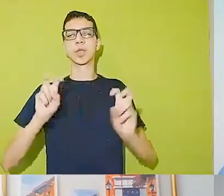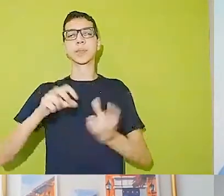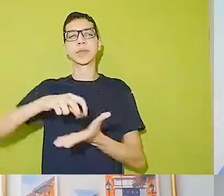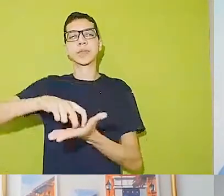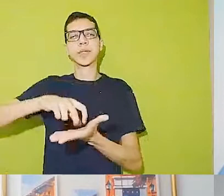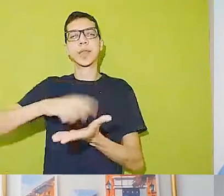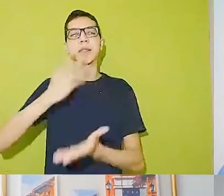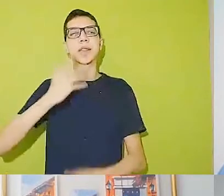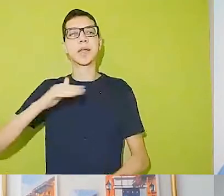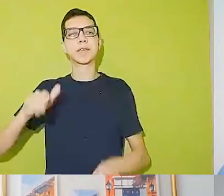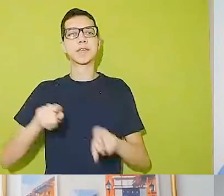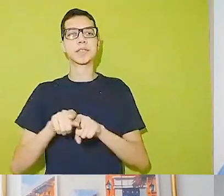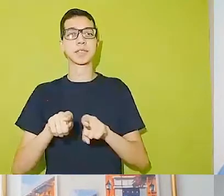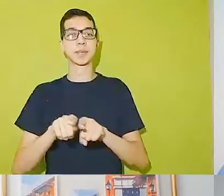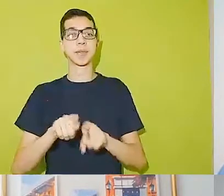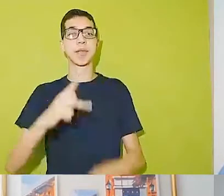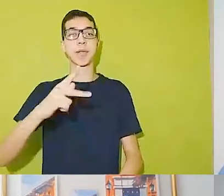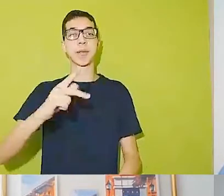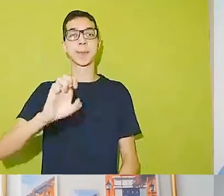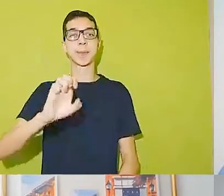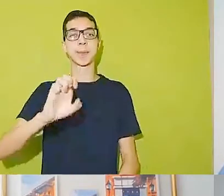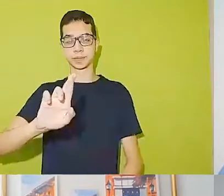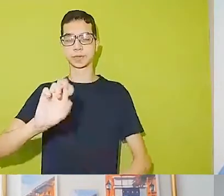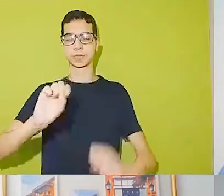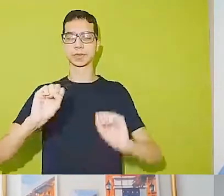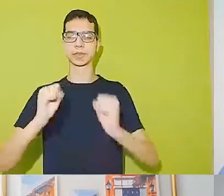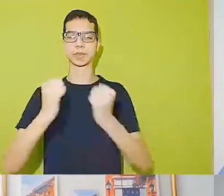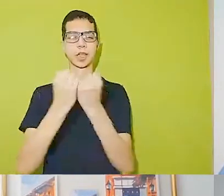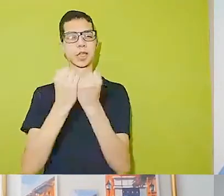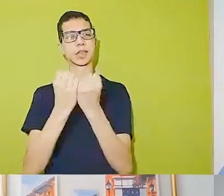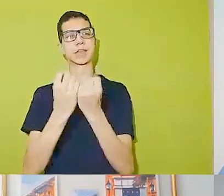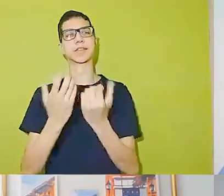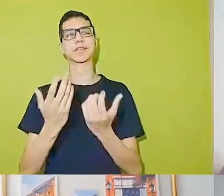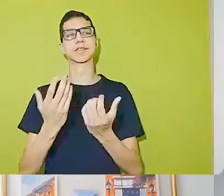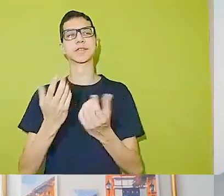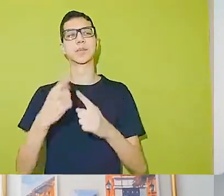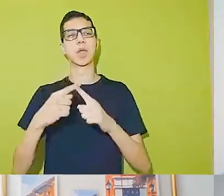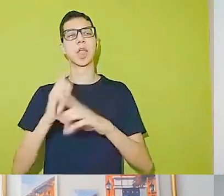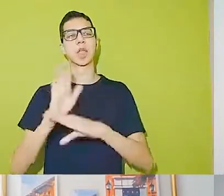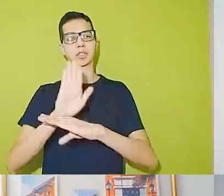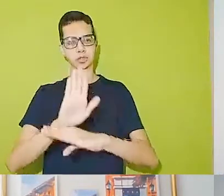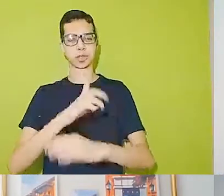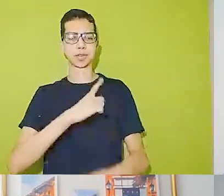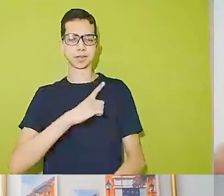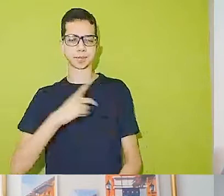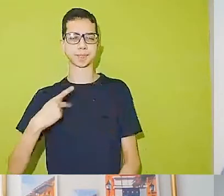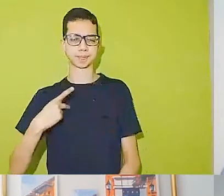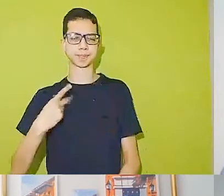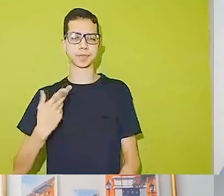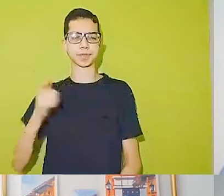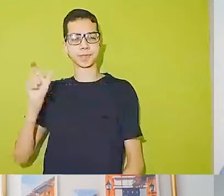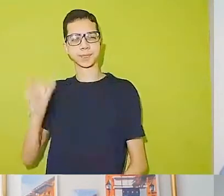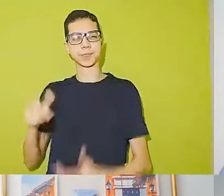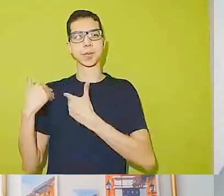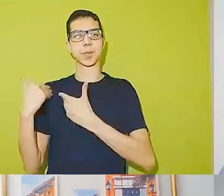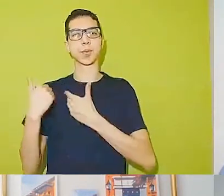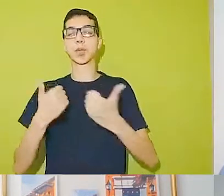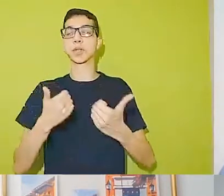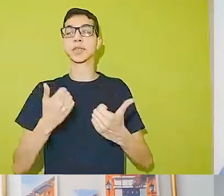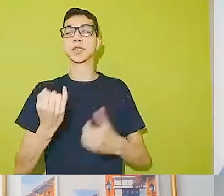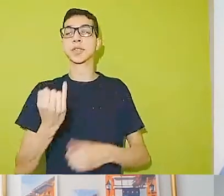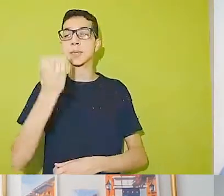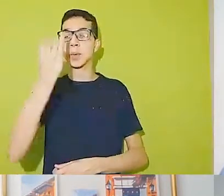defensor, que foi uma pessoa super importante nesse estudo sobre essa problemática. E há duas